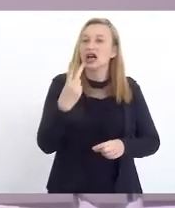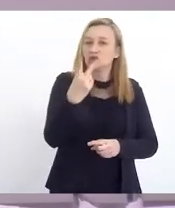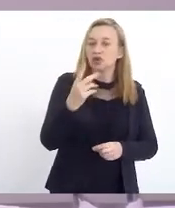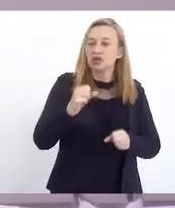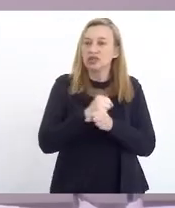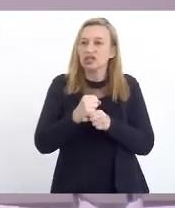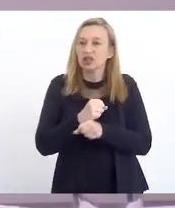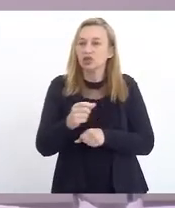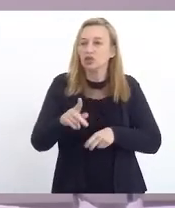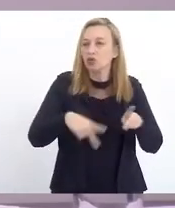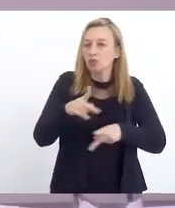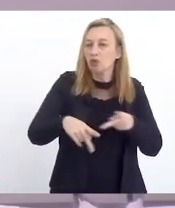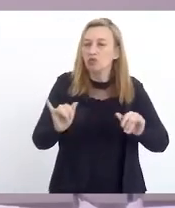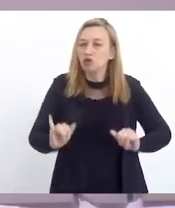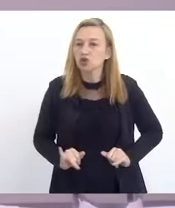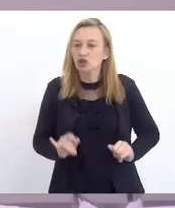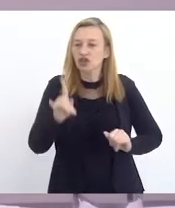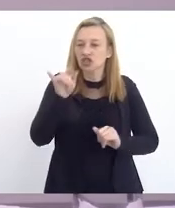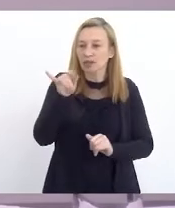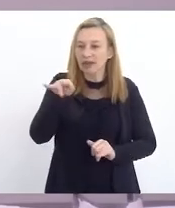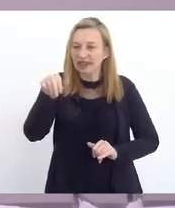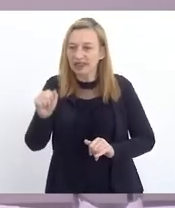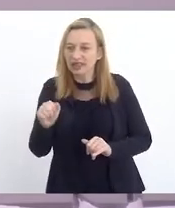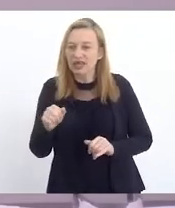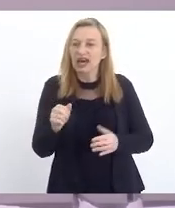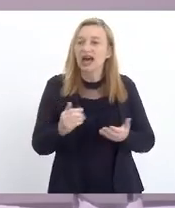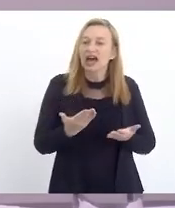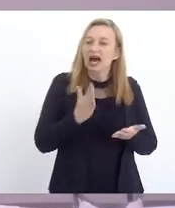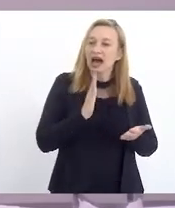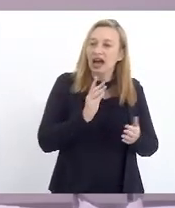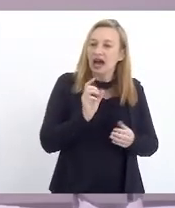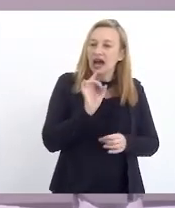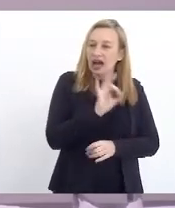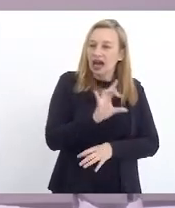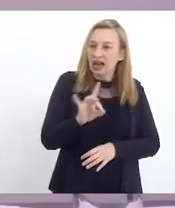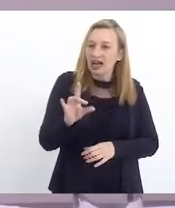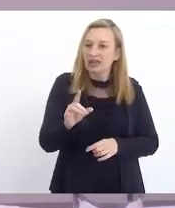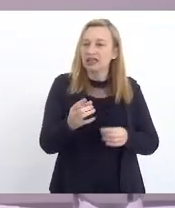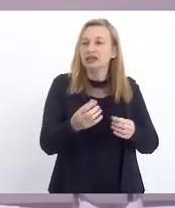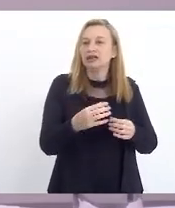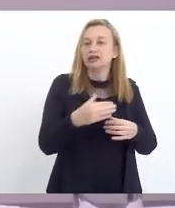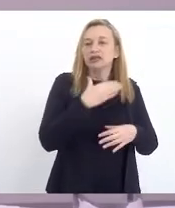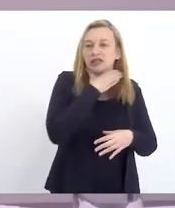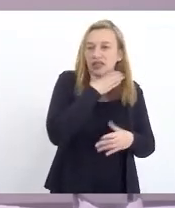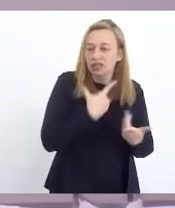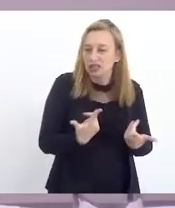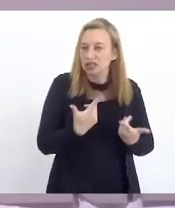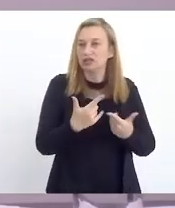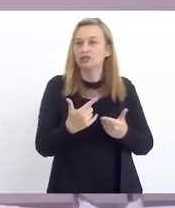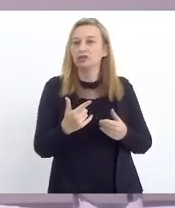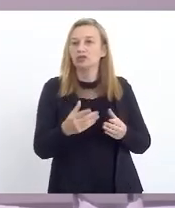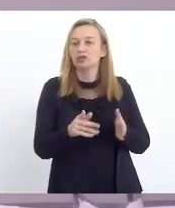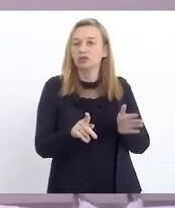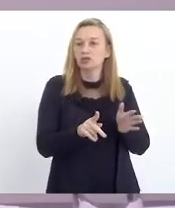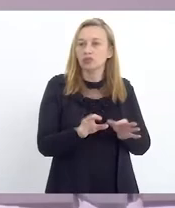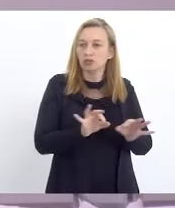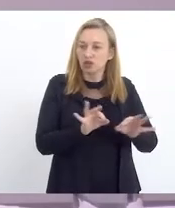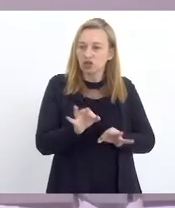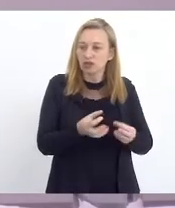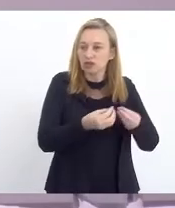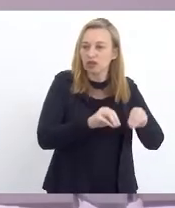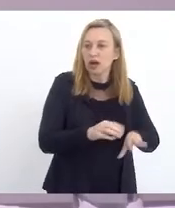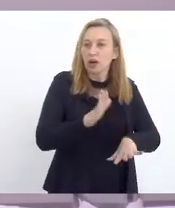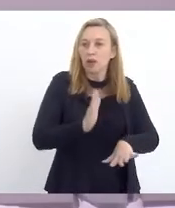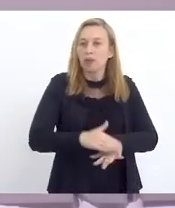população sofre com as geominas. A cada crise, um projeto milagroso é anunciado. Até apareceu o seguinte. O